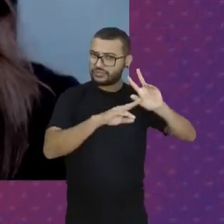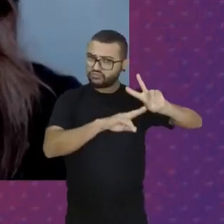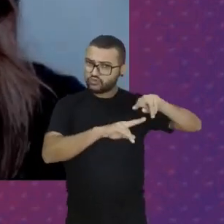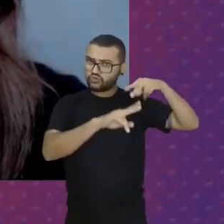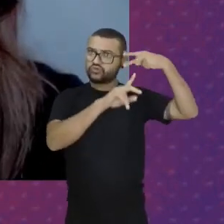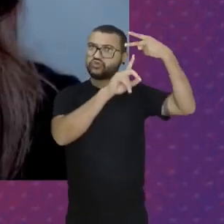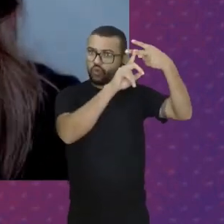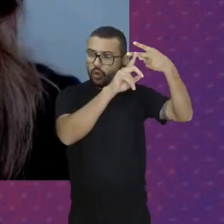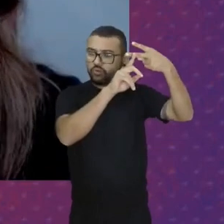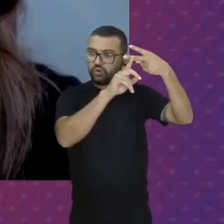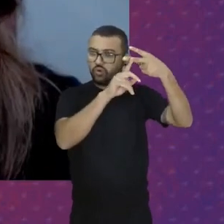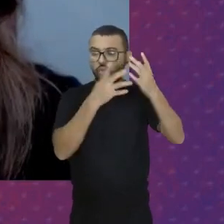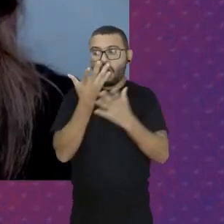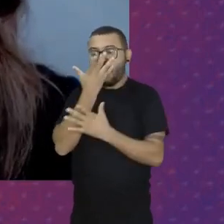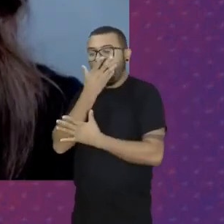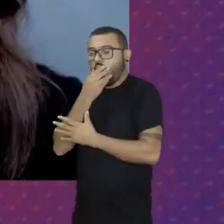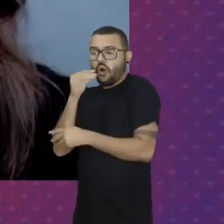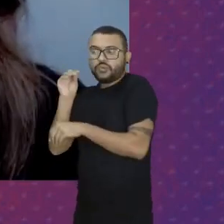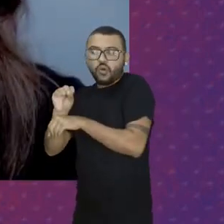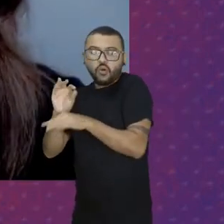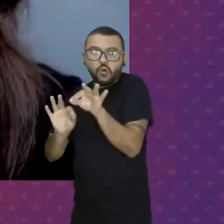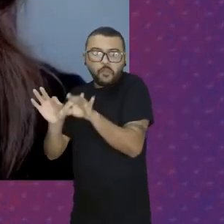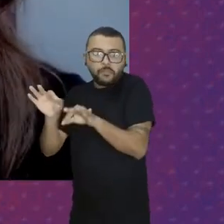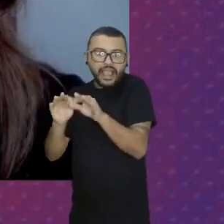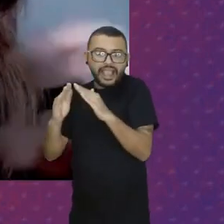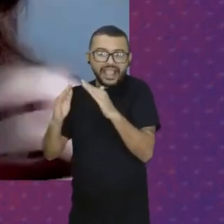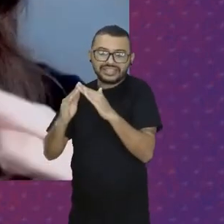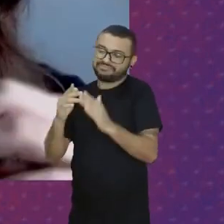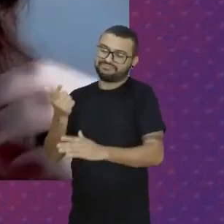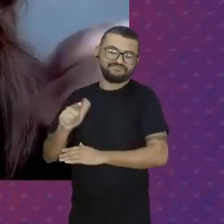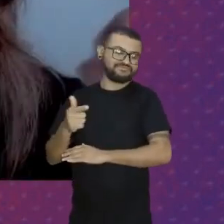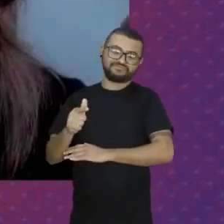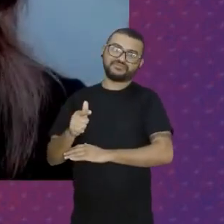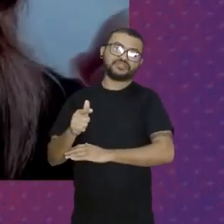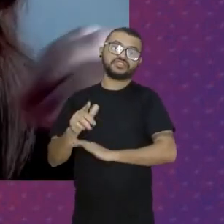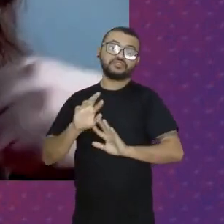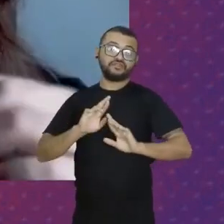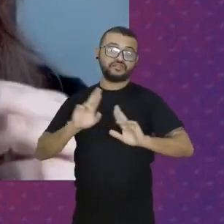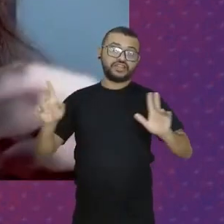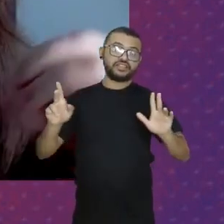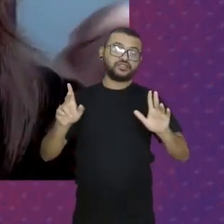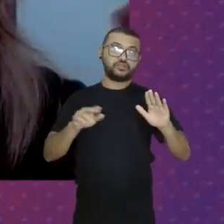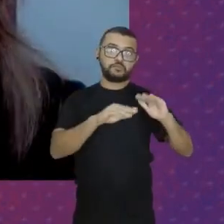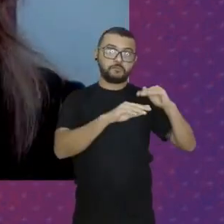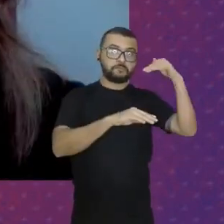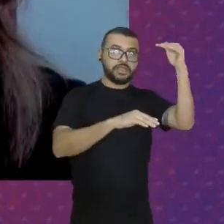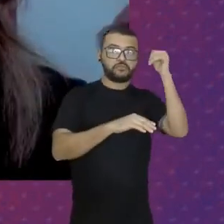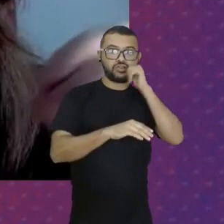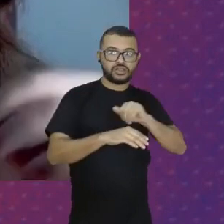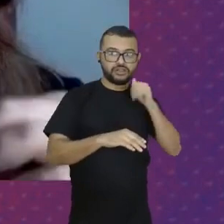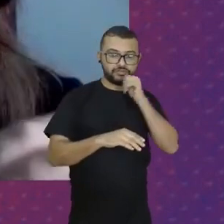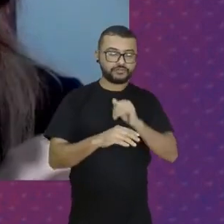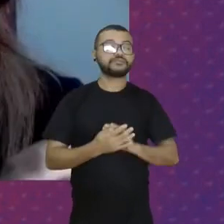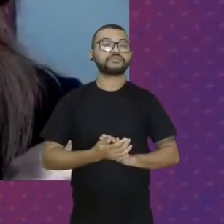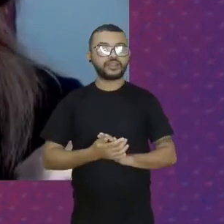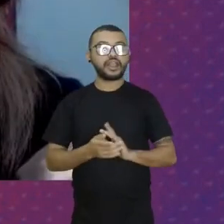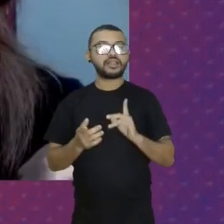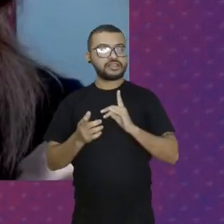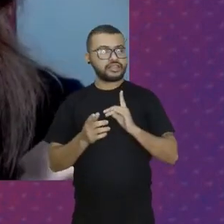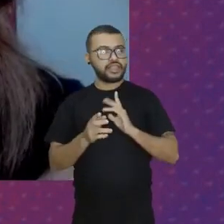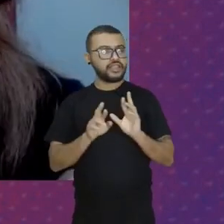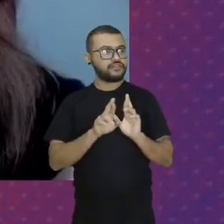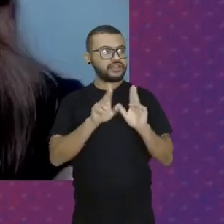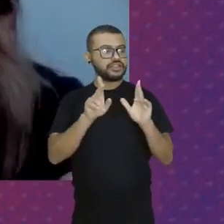em média, do que o tempo dedicado pelos homens. E aí essa diferença ela pode se ampliar em diferentes